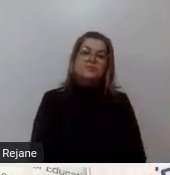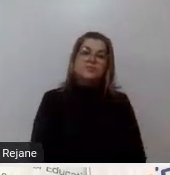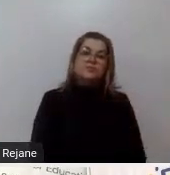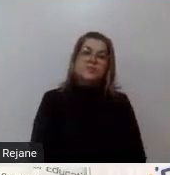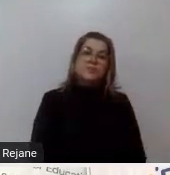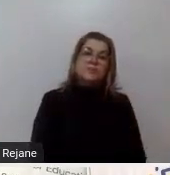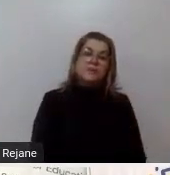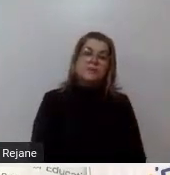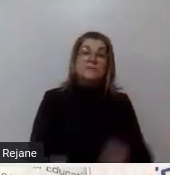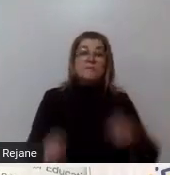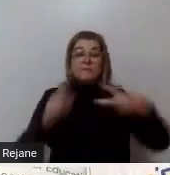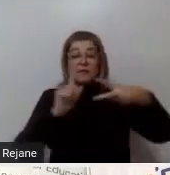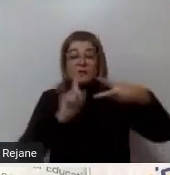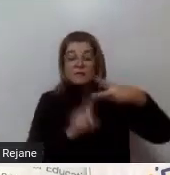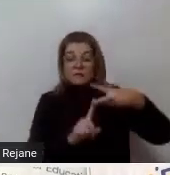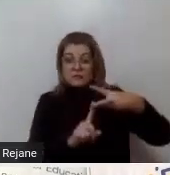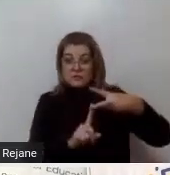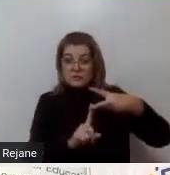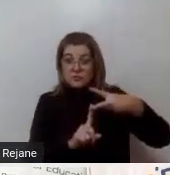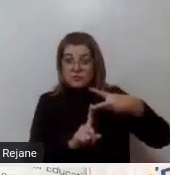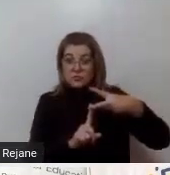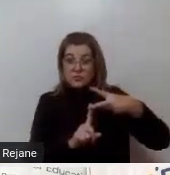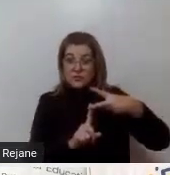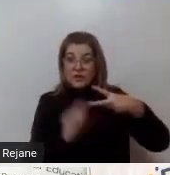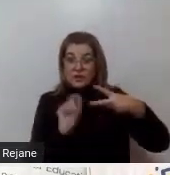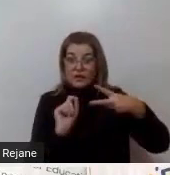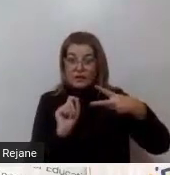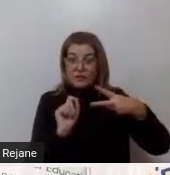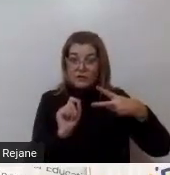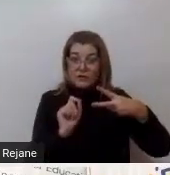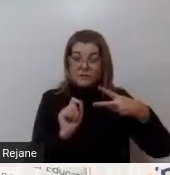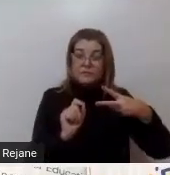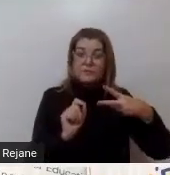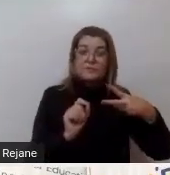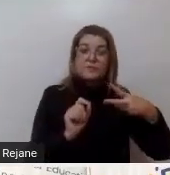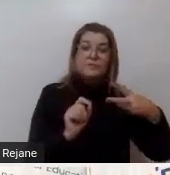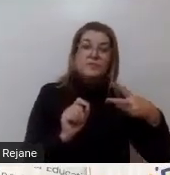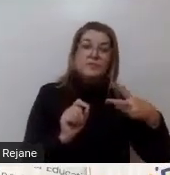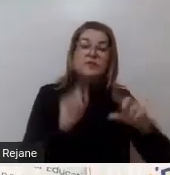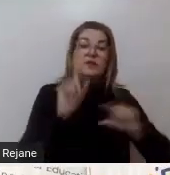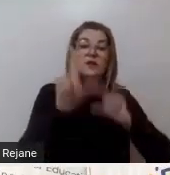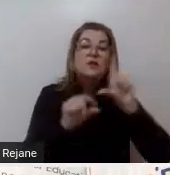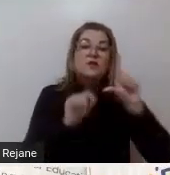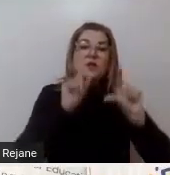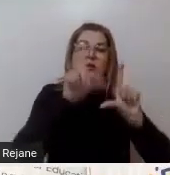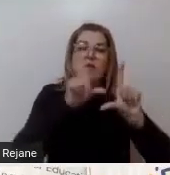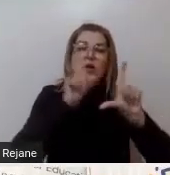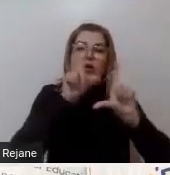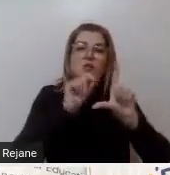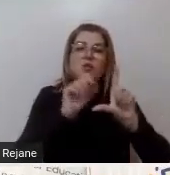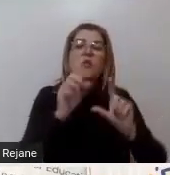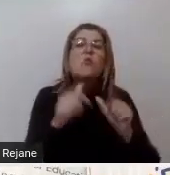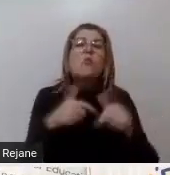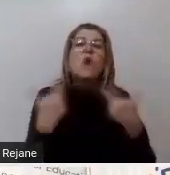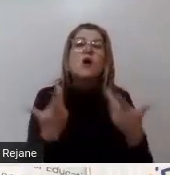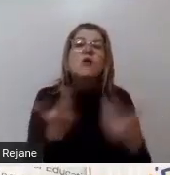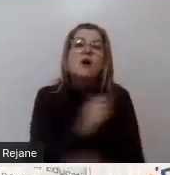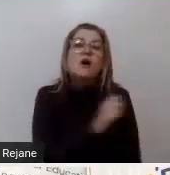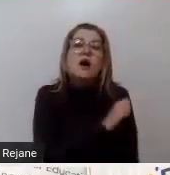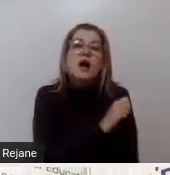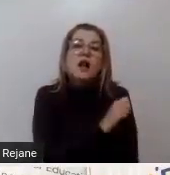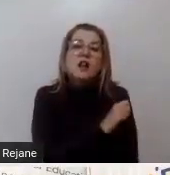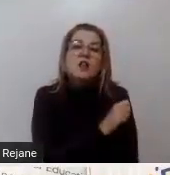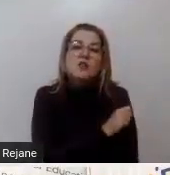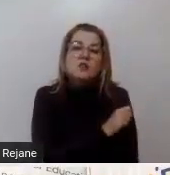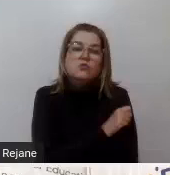A segunda questão é, aqui eu seleciono para quais os alunos eu vou distribuir